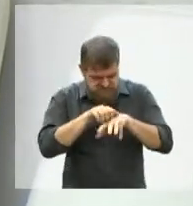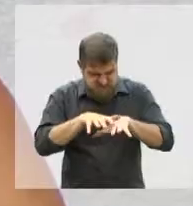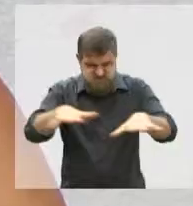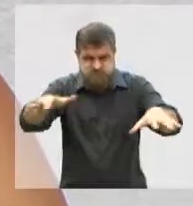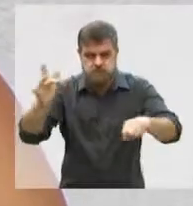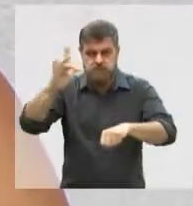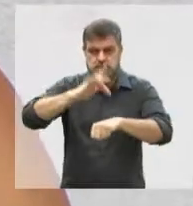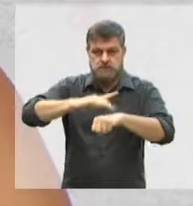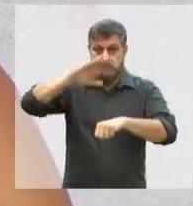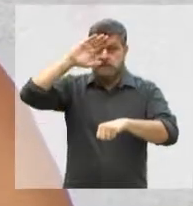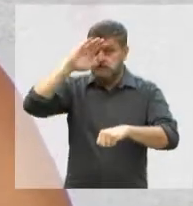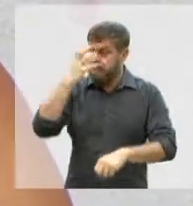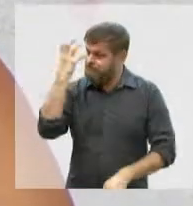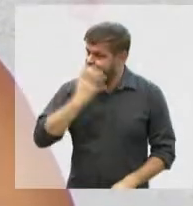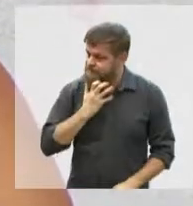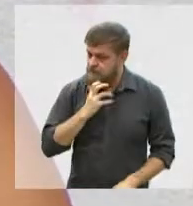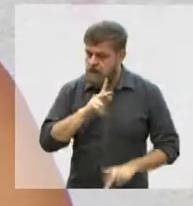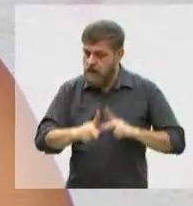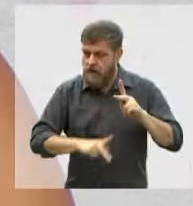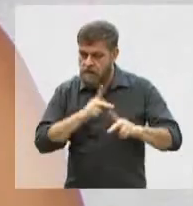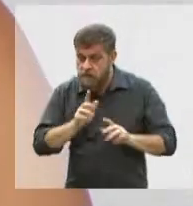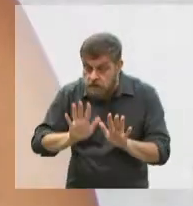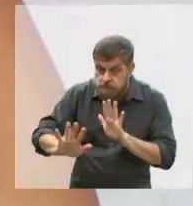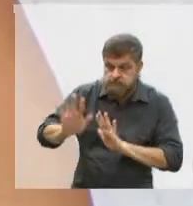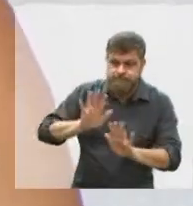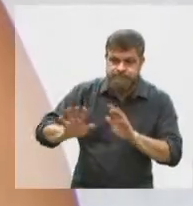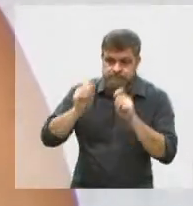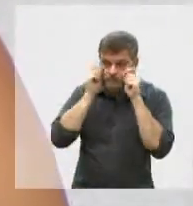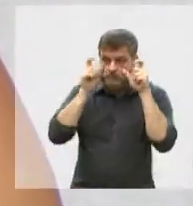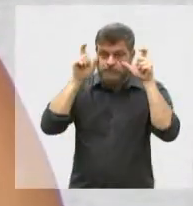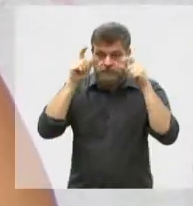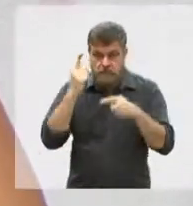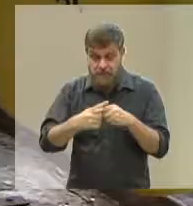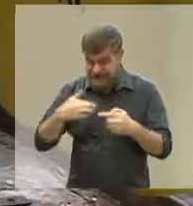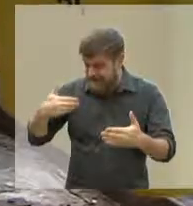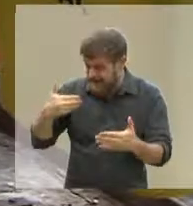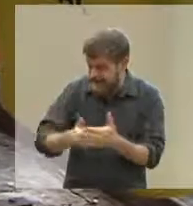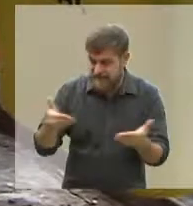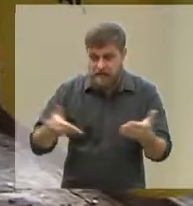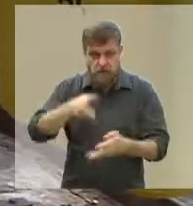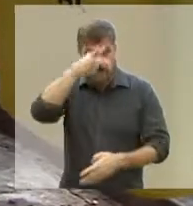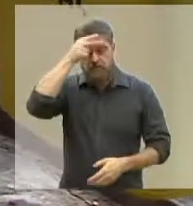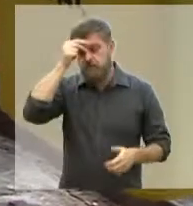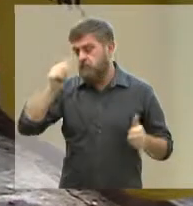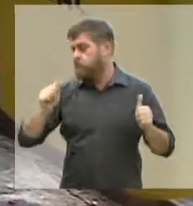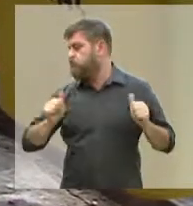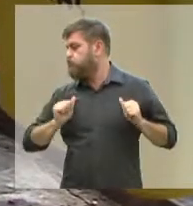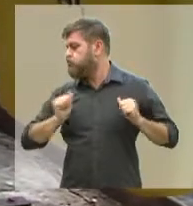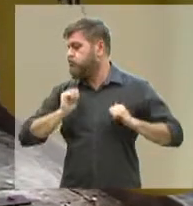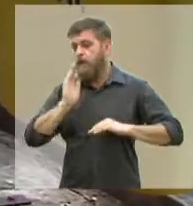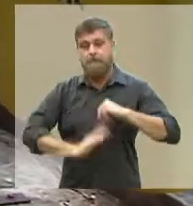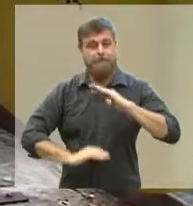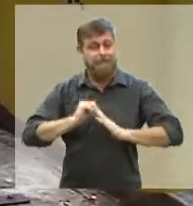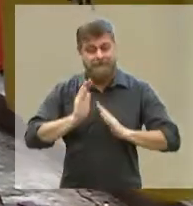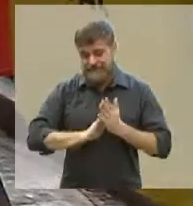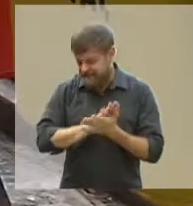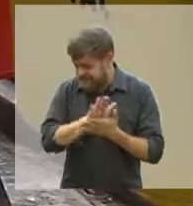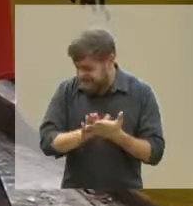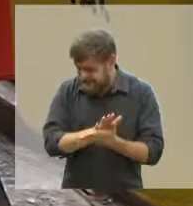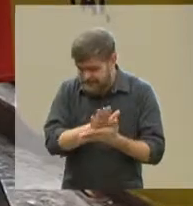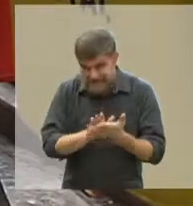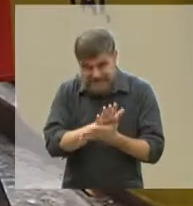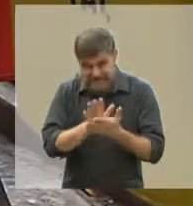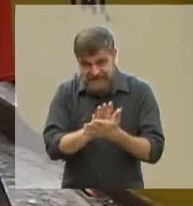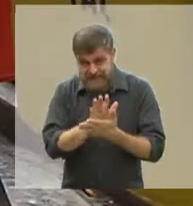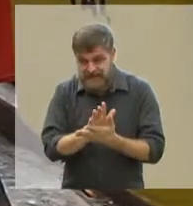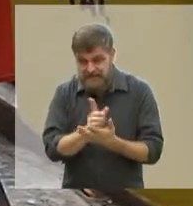grave. Que a população tem que saber disso, porque infelizmente até o momento a prefeitura não tem tomado as atitudes necessárias